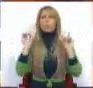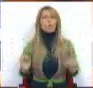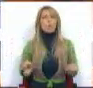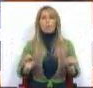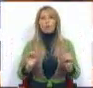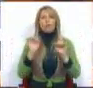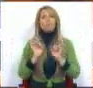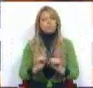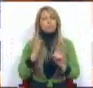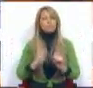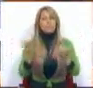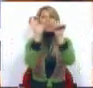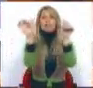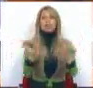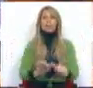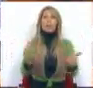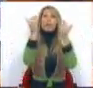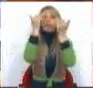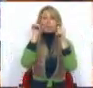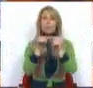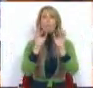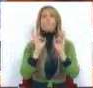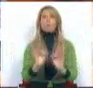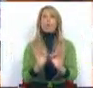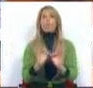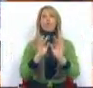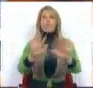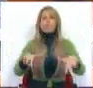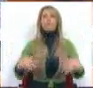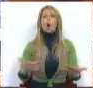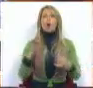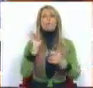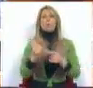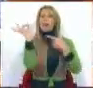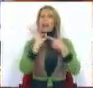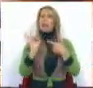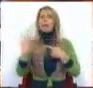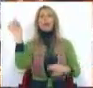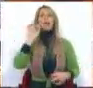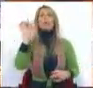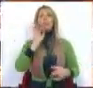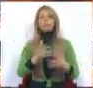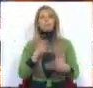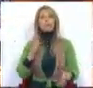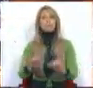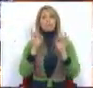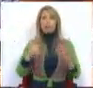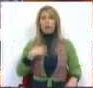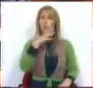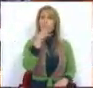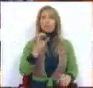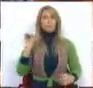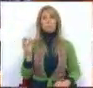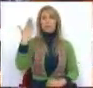um sistema de informação que ele próprio possa ser um elemento importante, como vos referi no